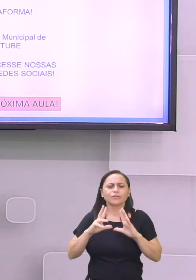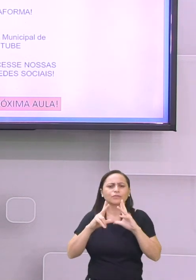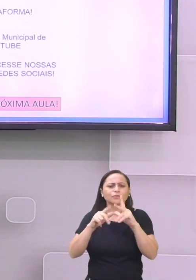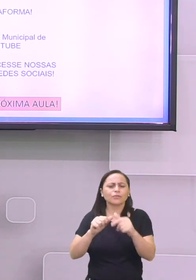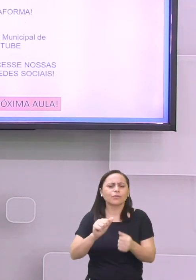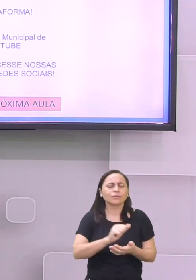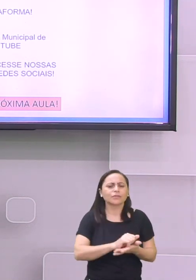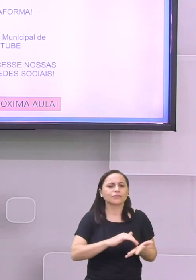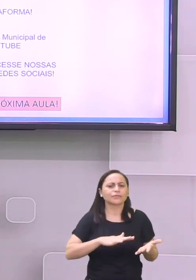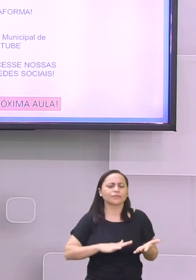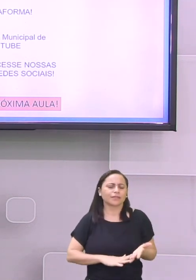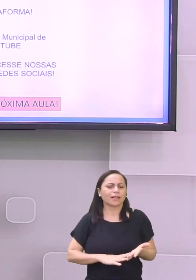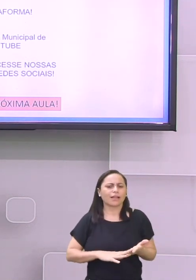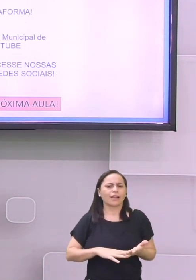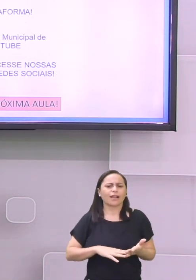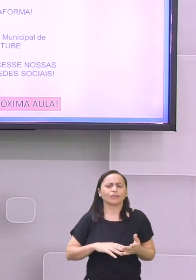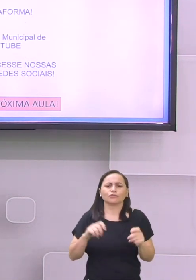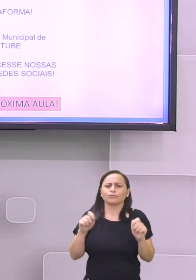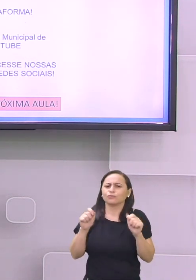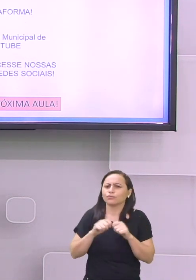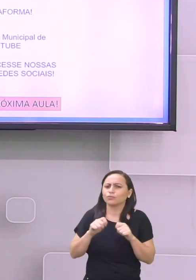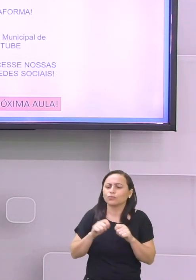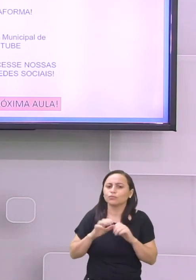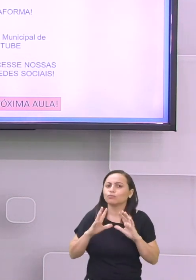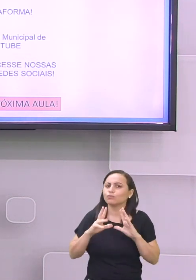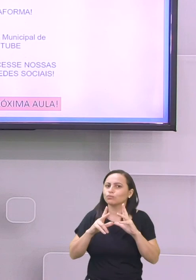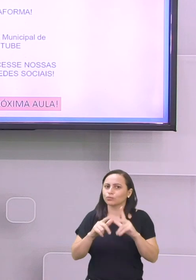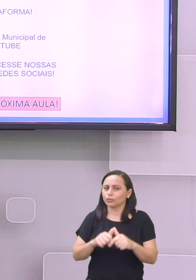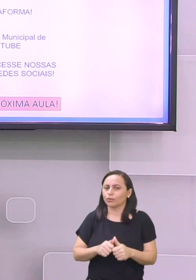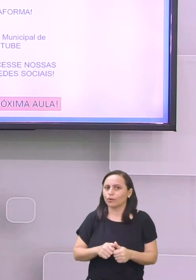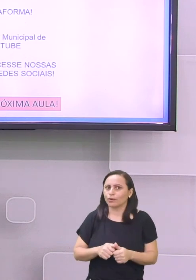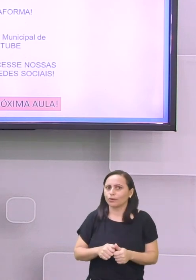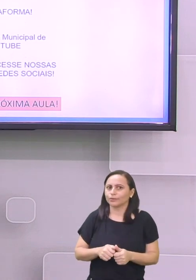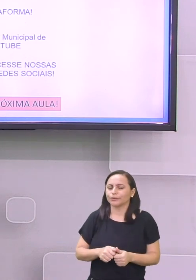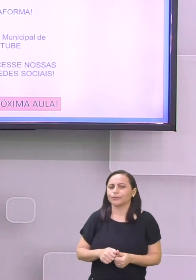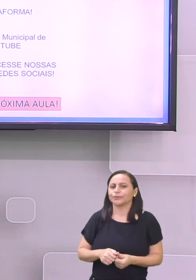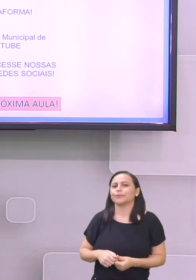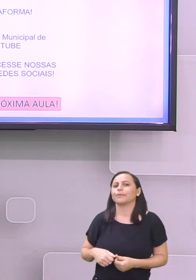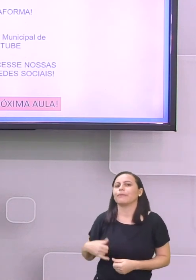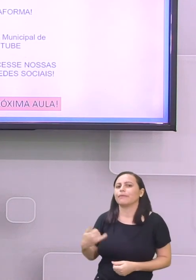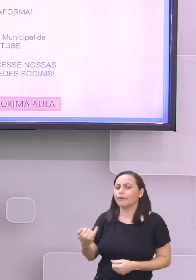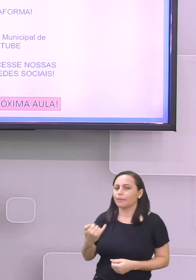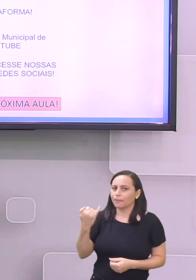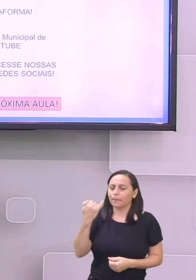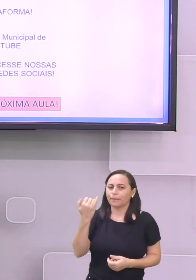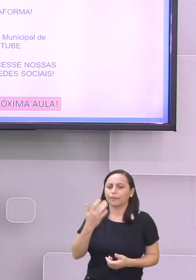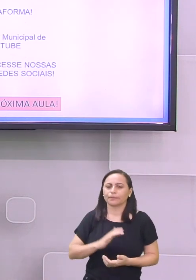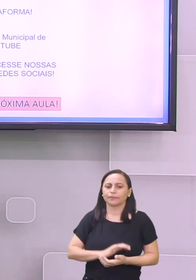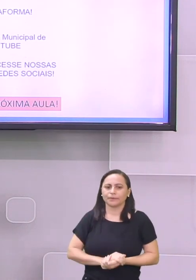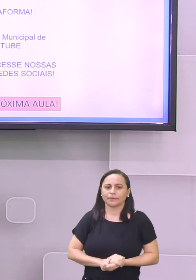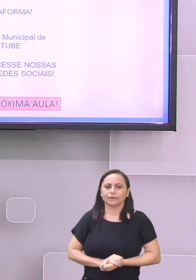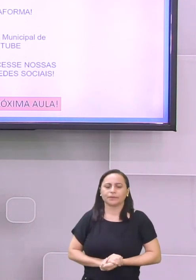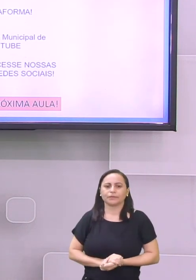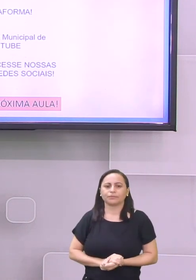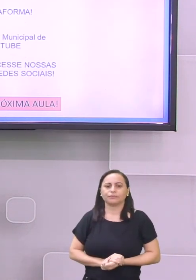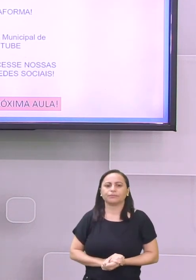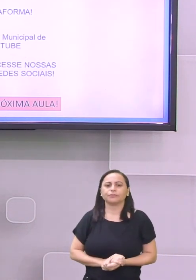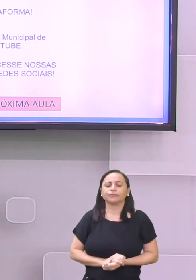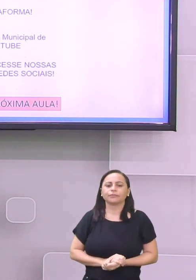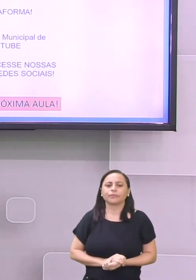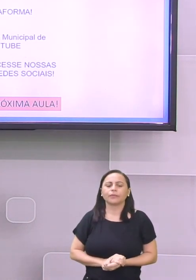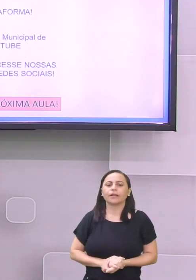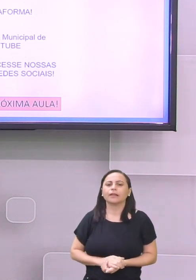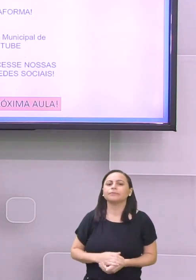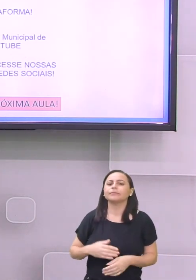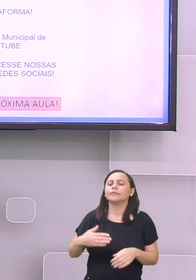atividades, fique por dentro de tudo que está sendo postado lá. Não deixe de fazer nenhuma atividade nossa lá da plataforma.